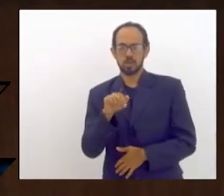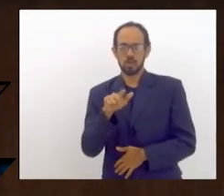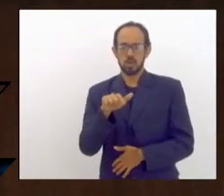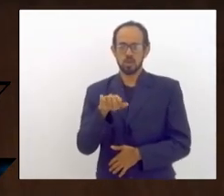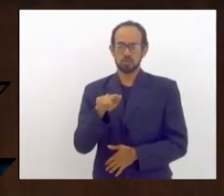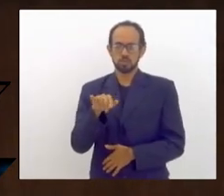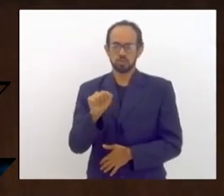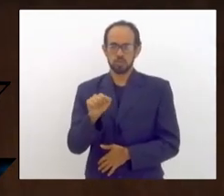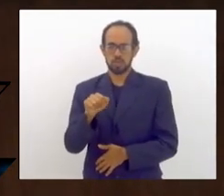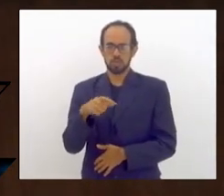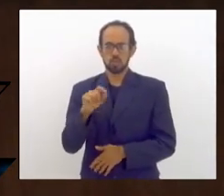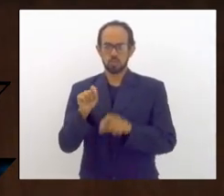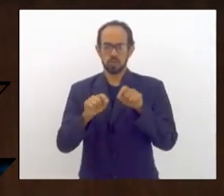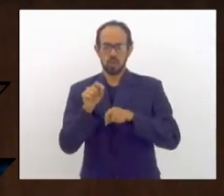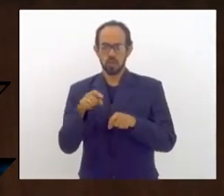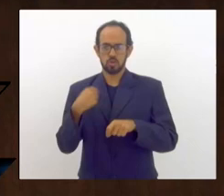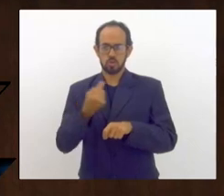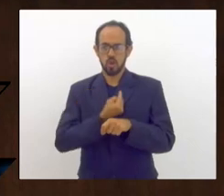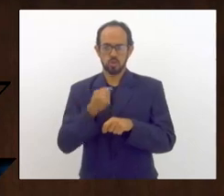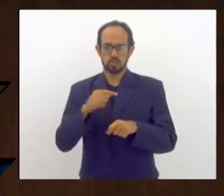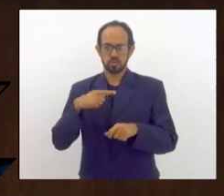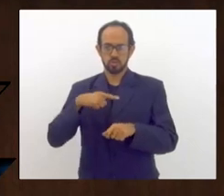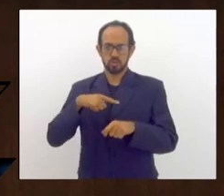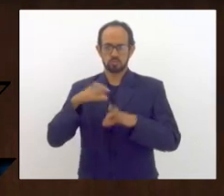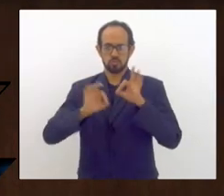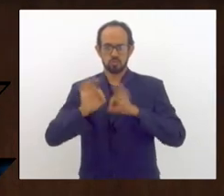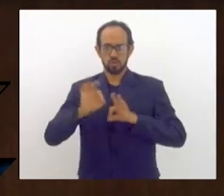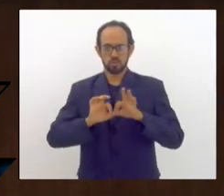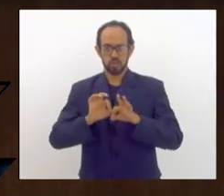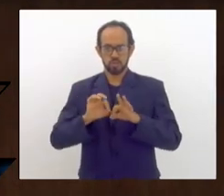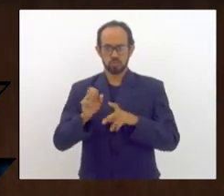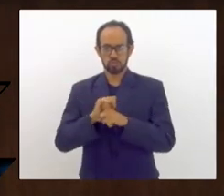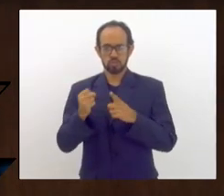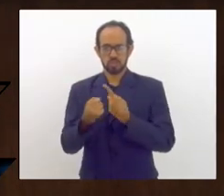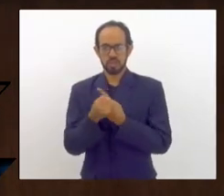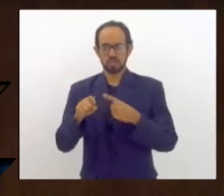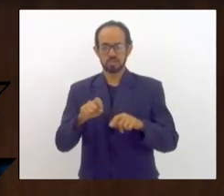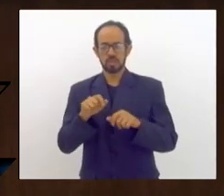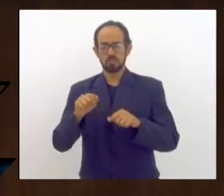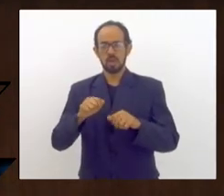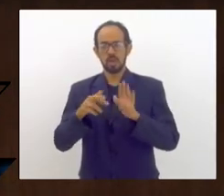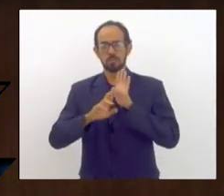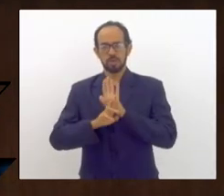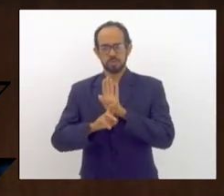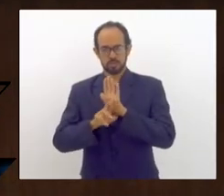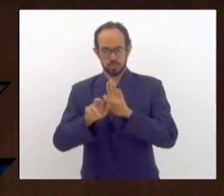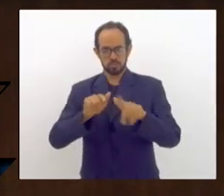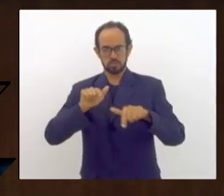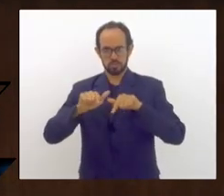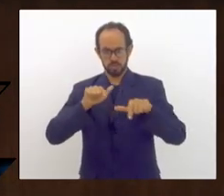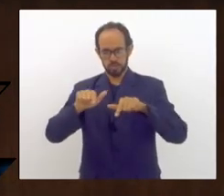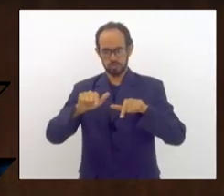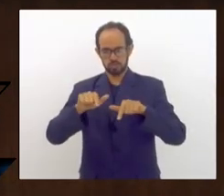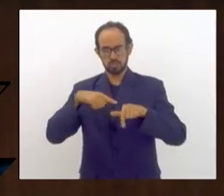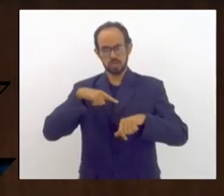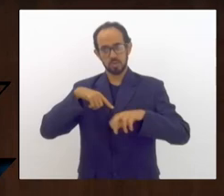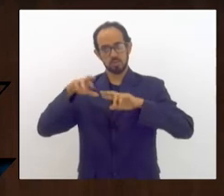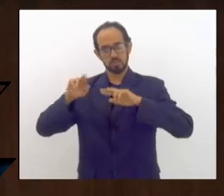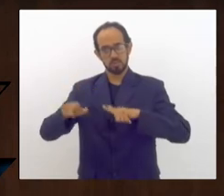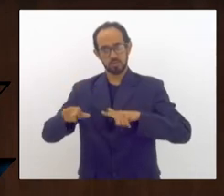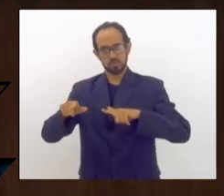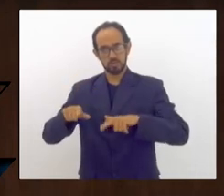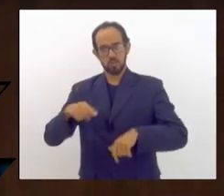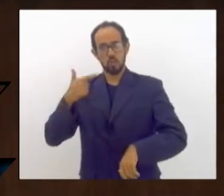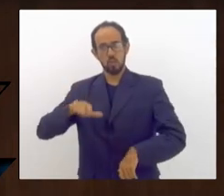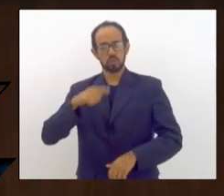Nós estamos aqui, enquanto um projeto socialista, para representar os trabalhadores e trabalhadoras. Então há uma diferença aqui. Inclusive, teve um deputado